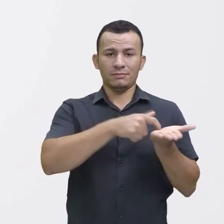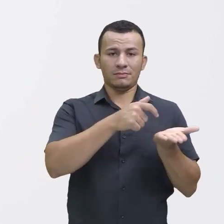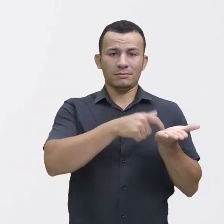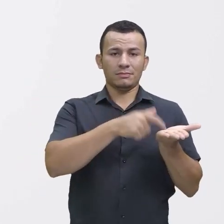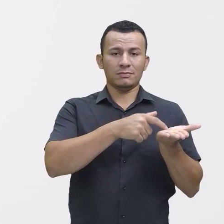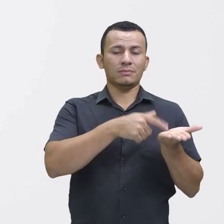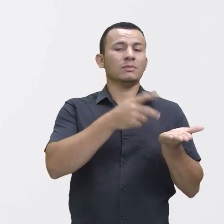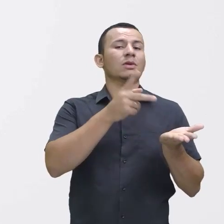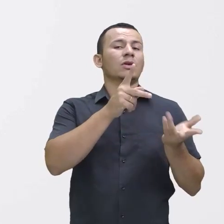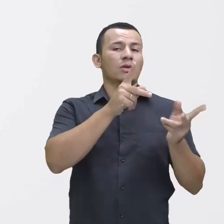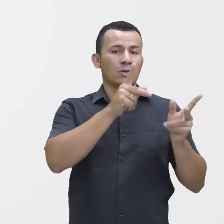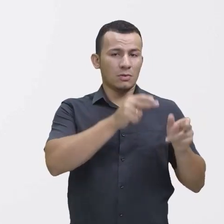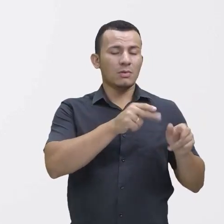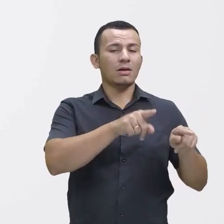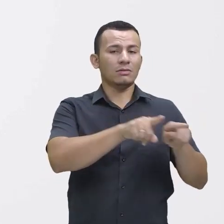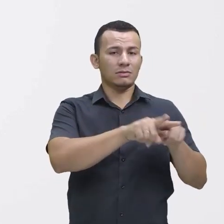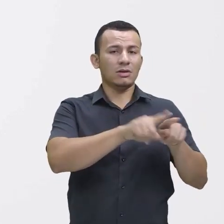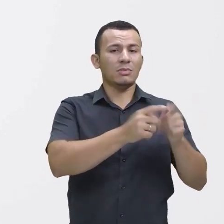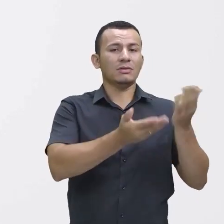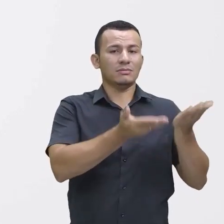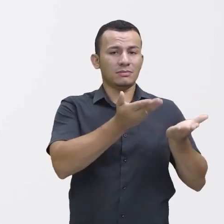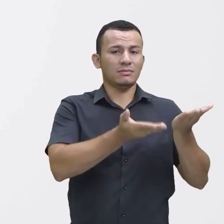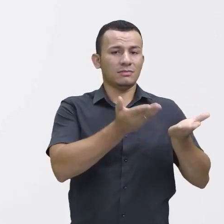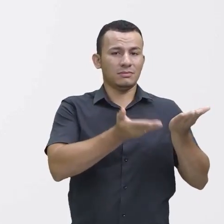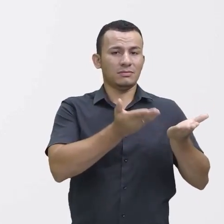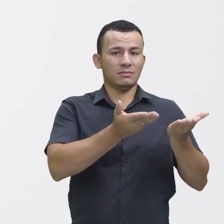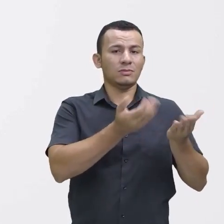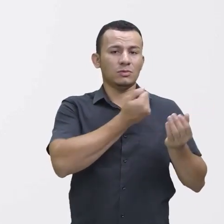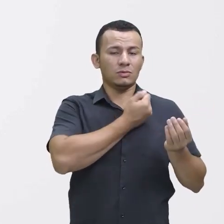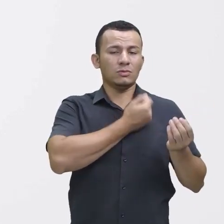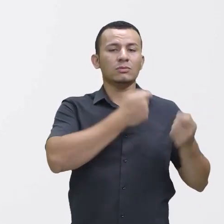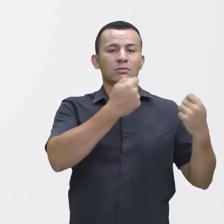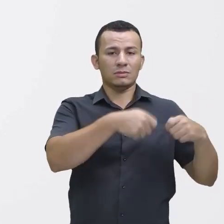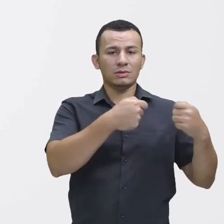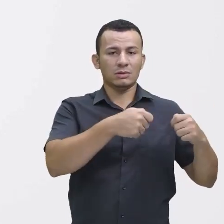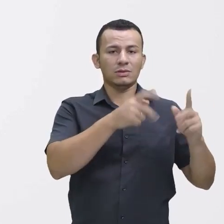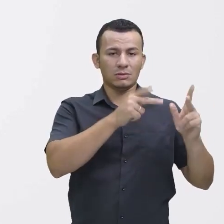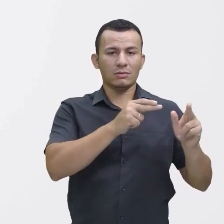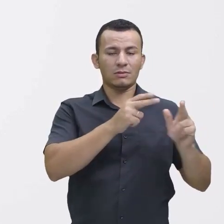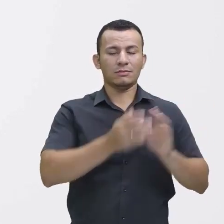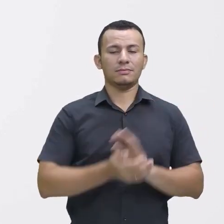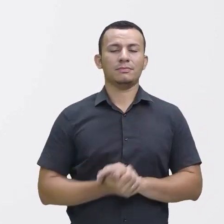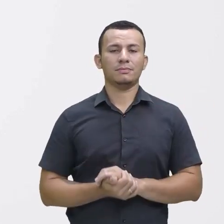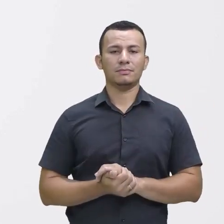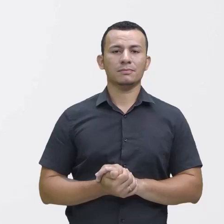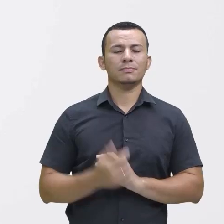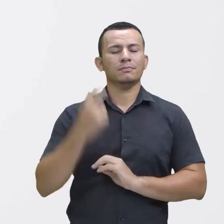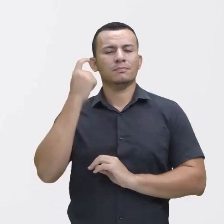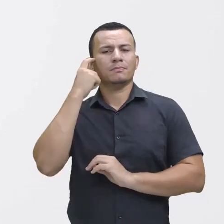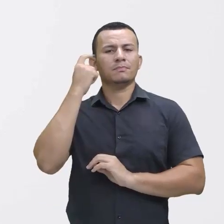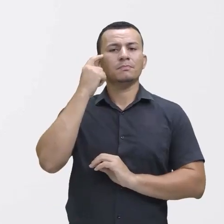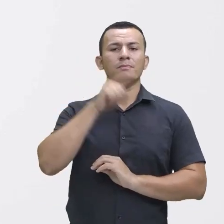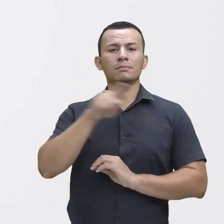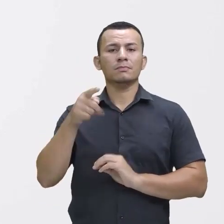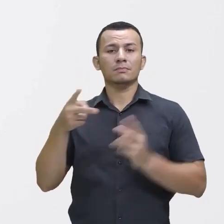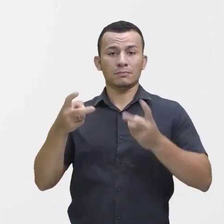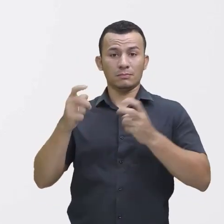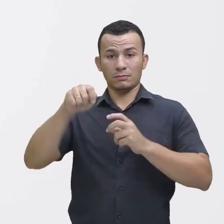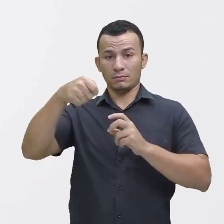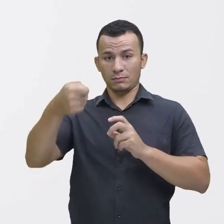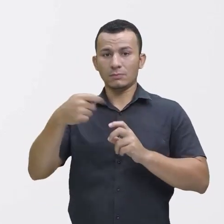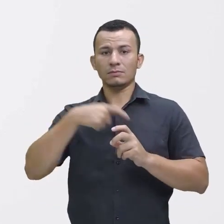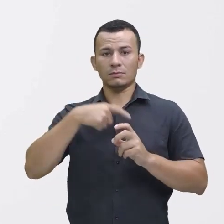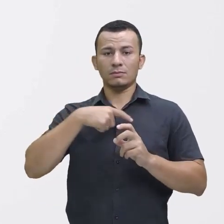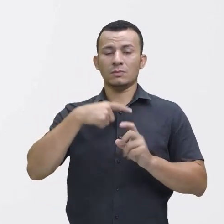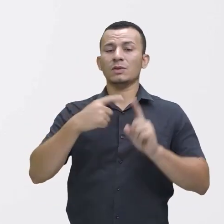ter, todas elas têm que ter o mesmo resultado 11. Então, vamos ver. Você observou o sinal que todas